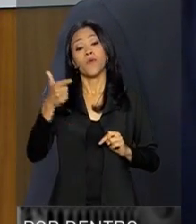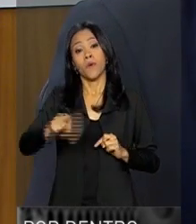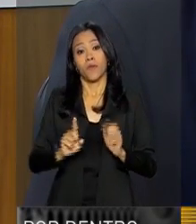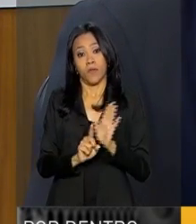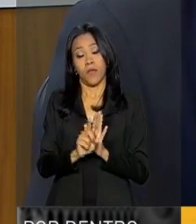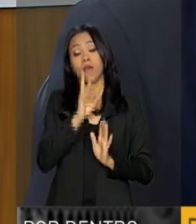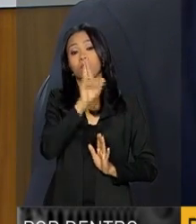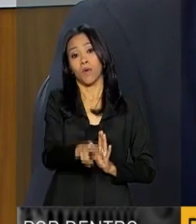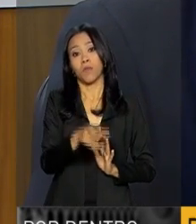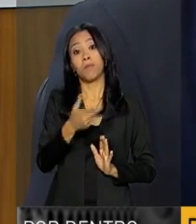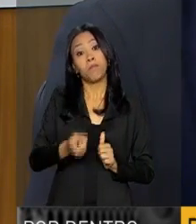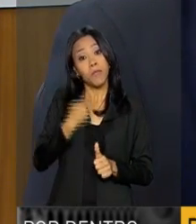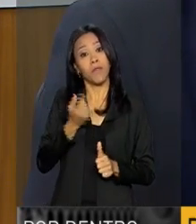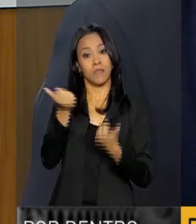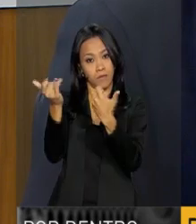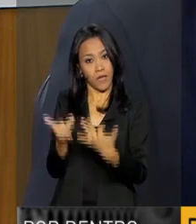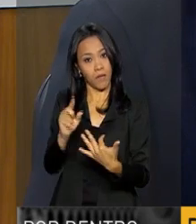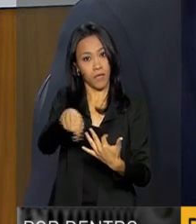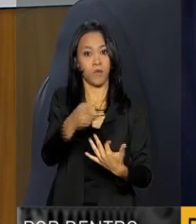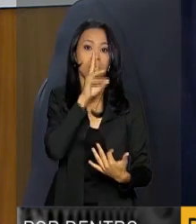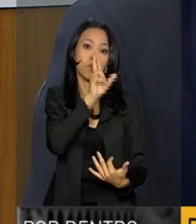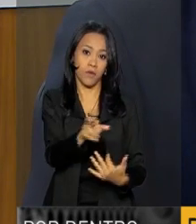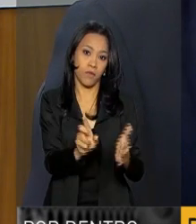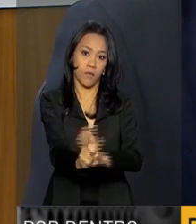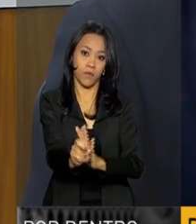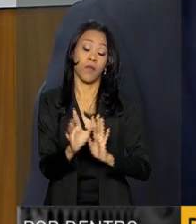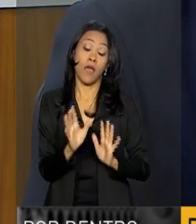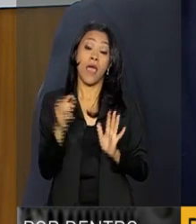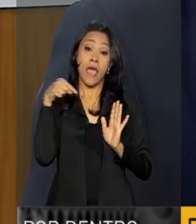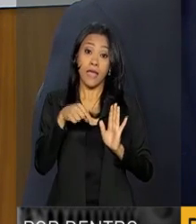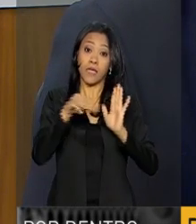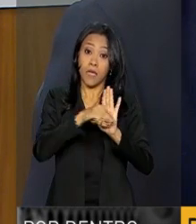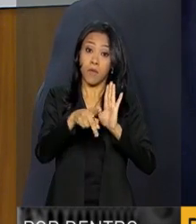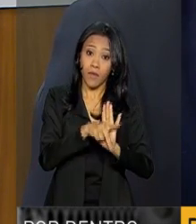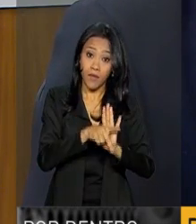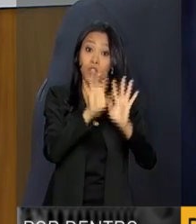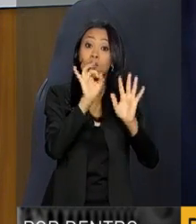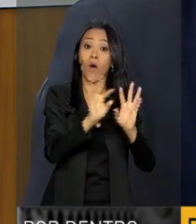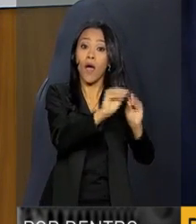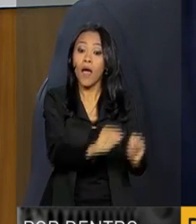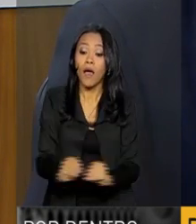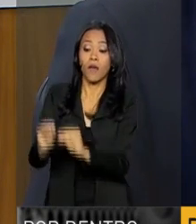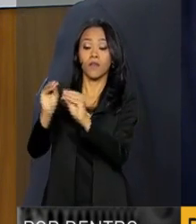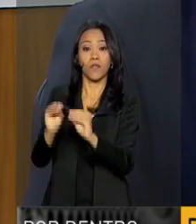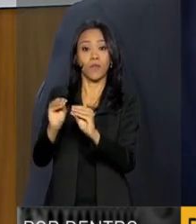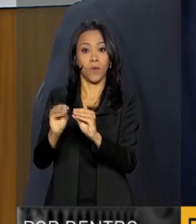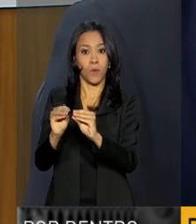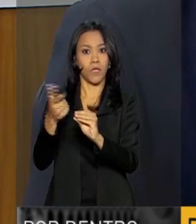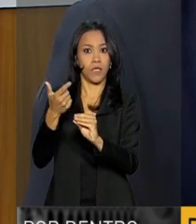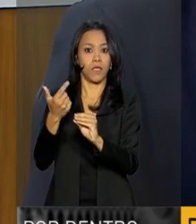pouco antes de responder à pergunta essa medida a de uvas e ajustes das carreiras mais bem